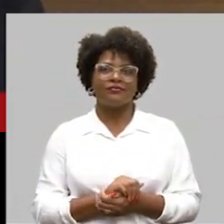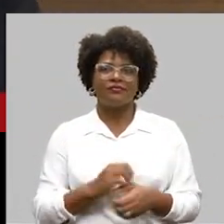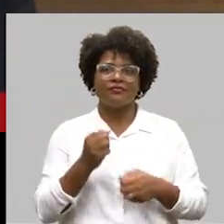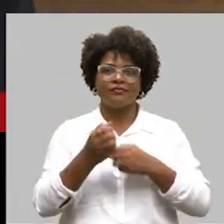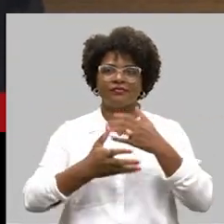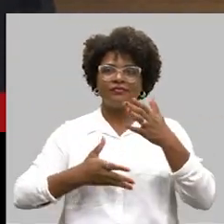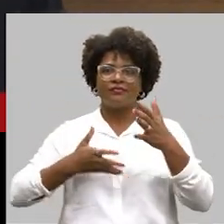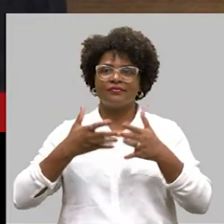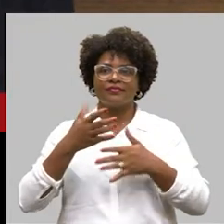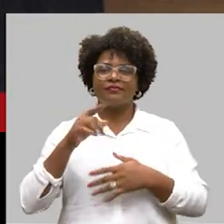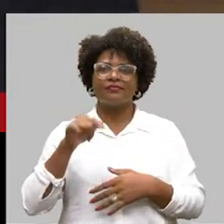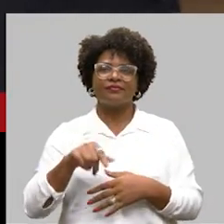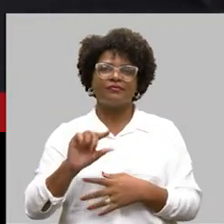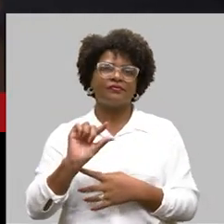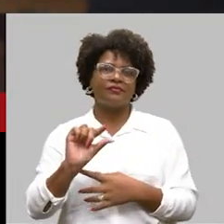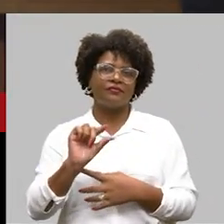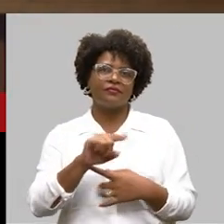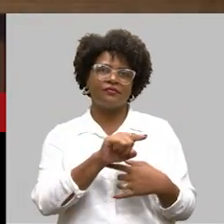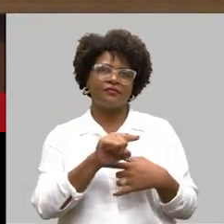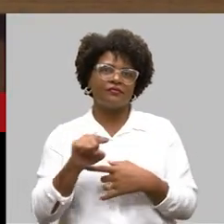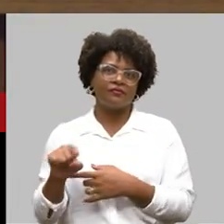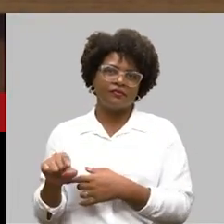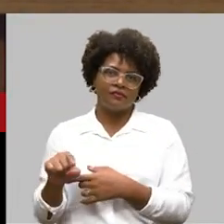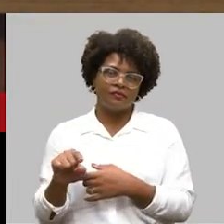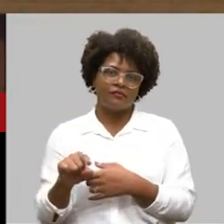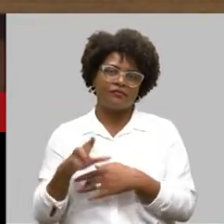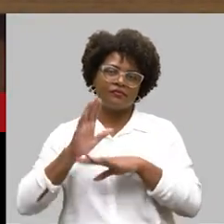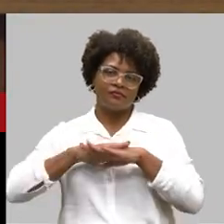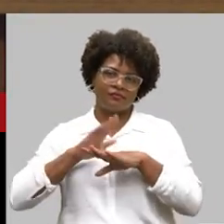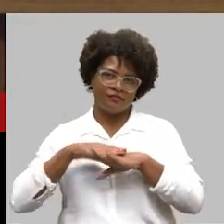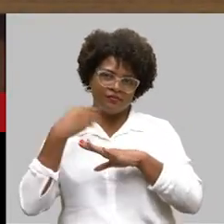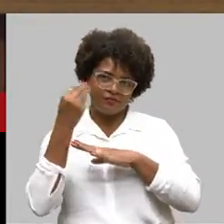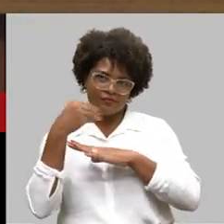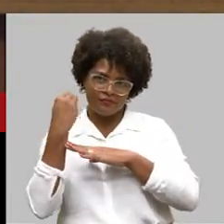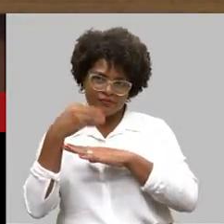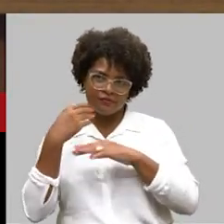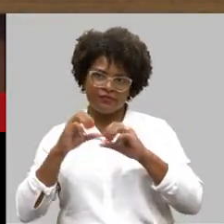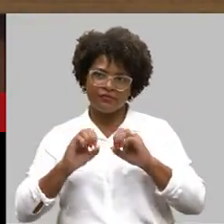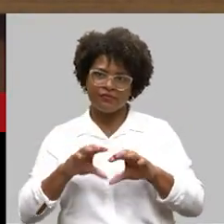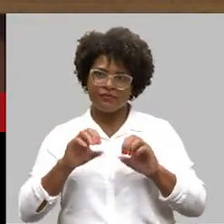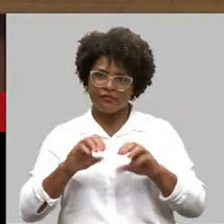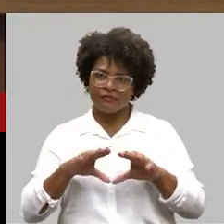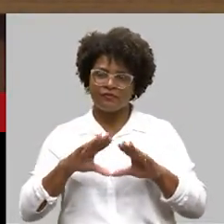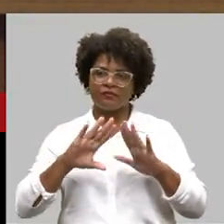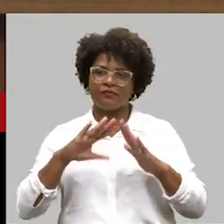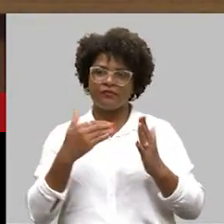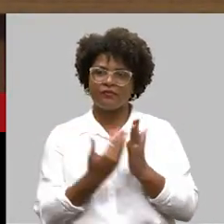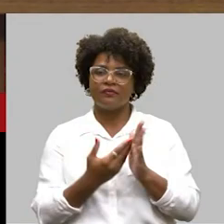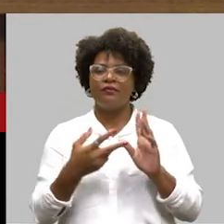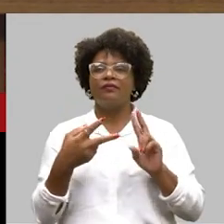pouco para vocês a partir da minha experiência da educação escolar indígena